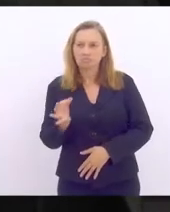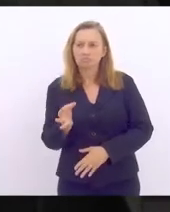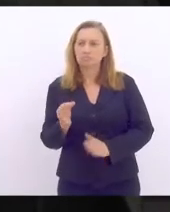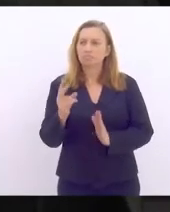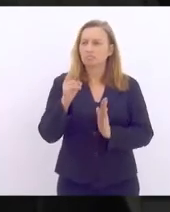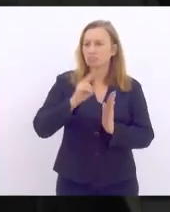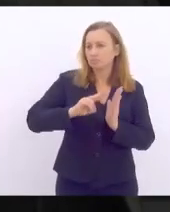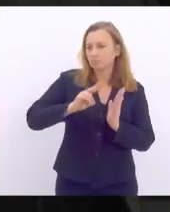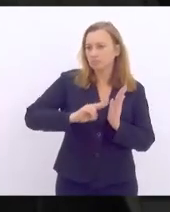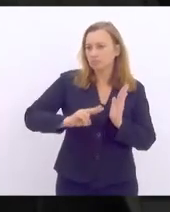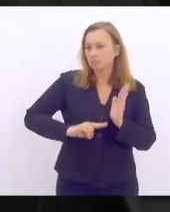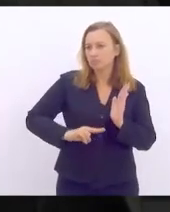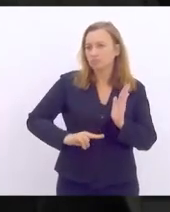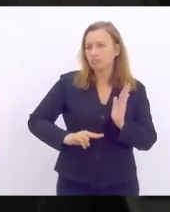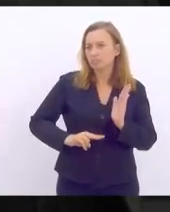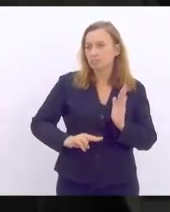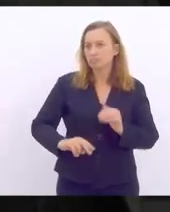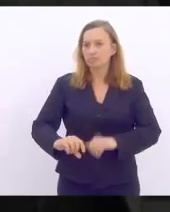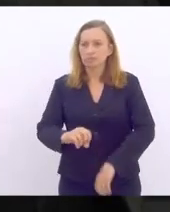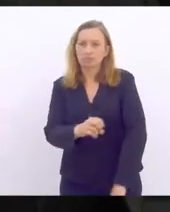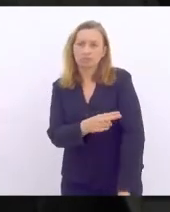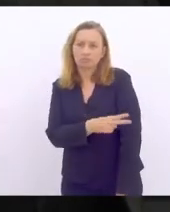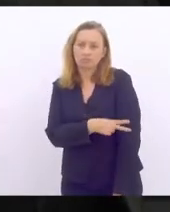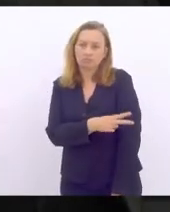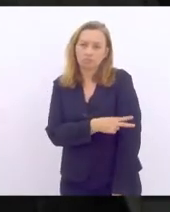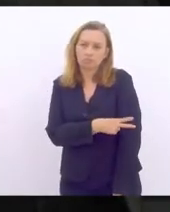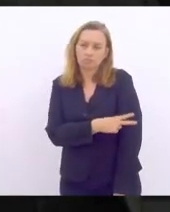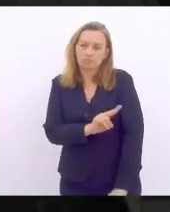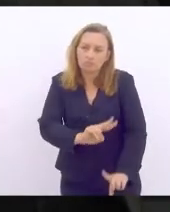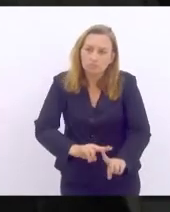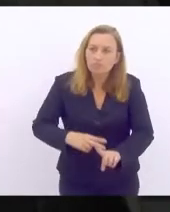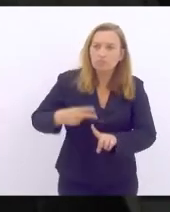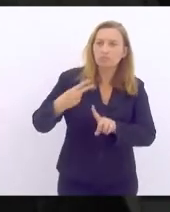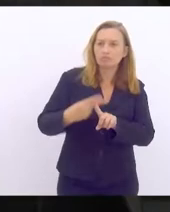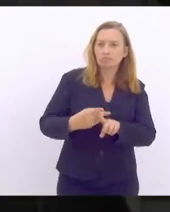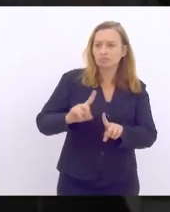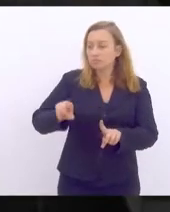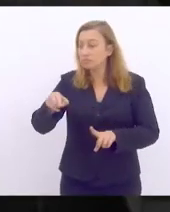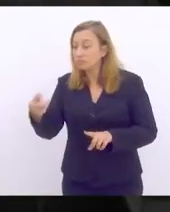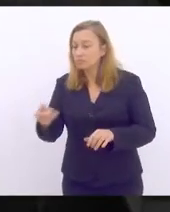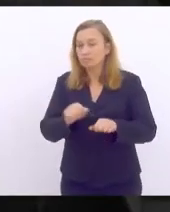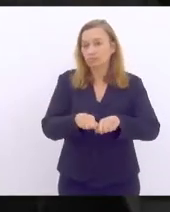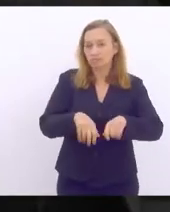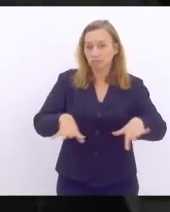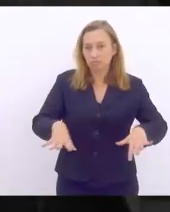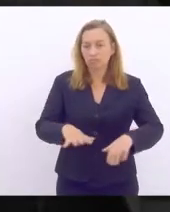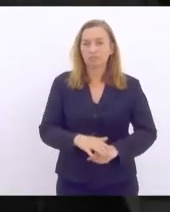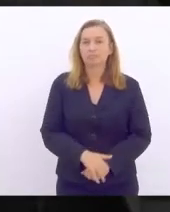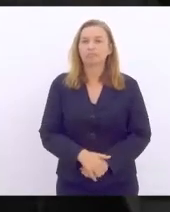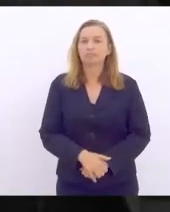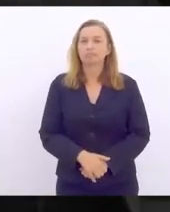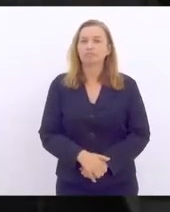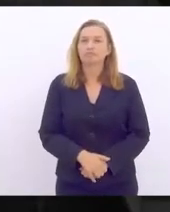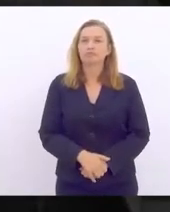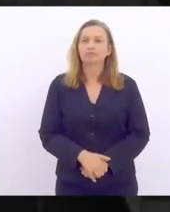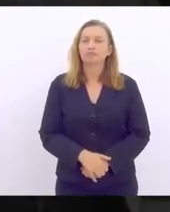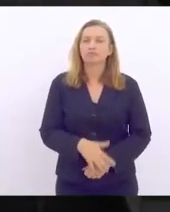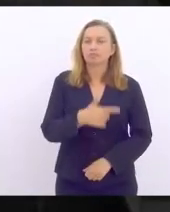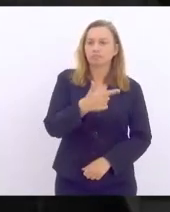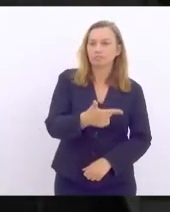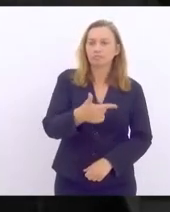no segundo ano dobra após a pandemia em